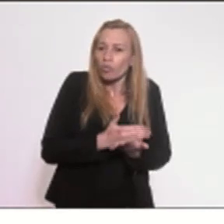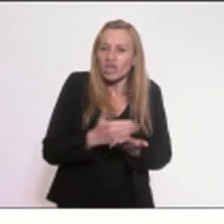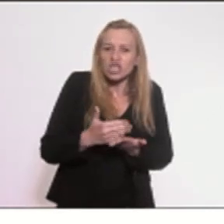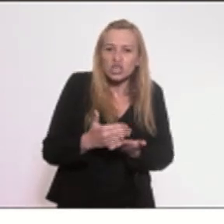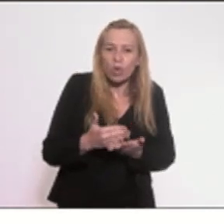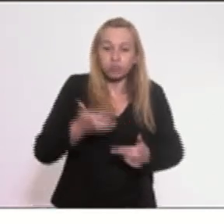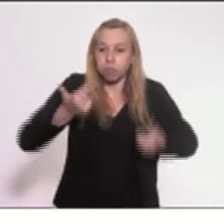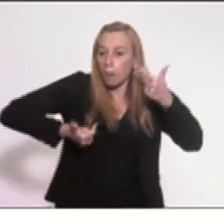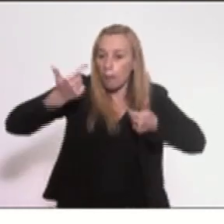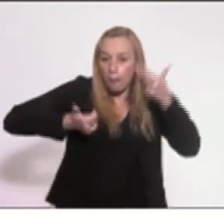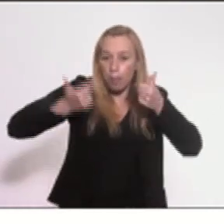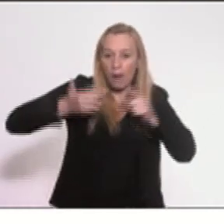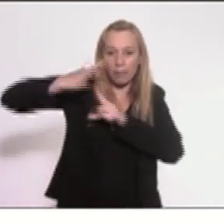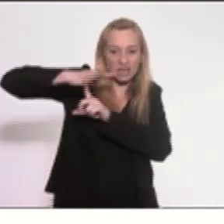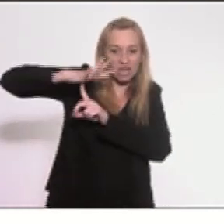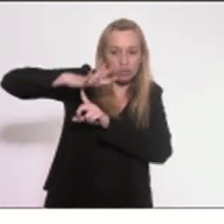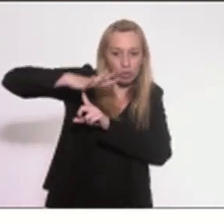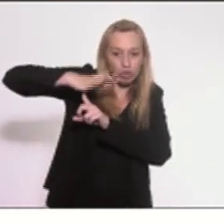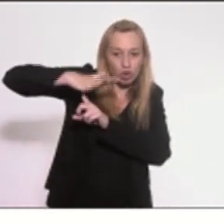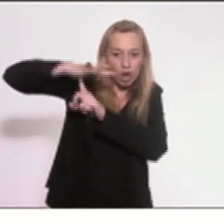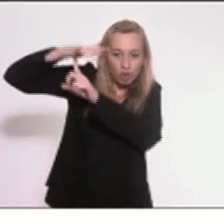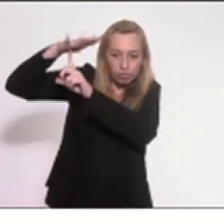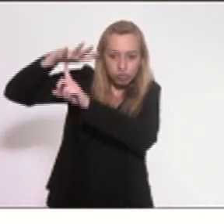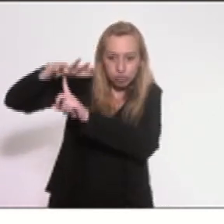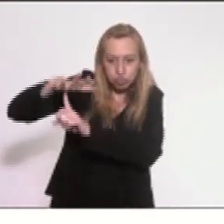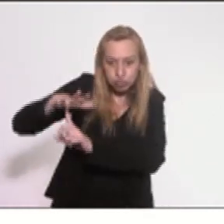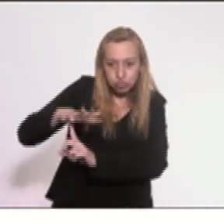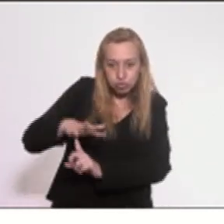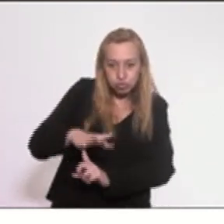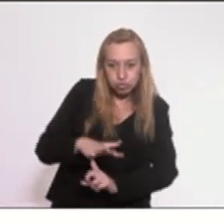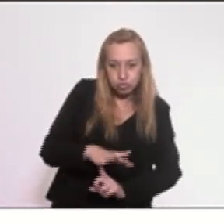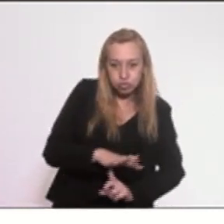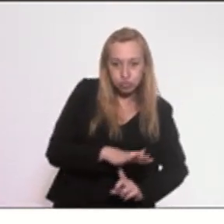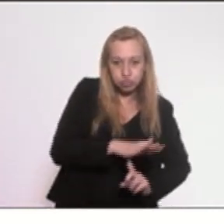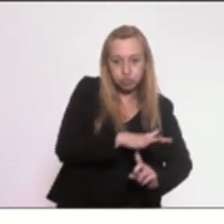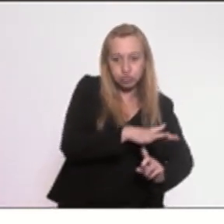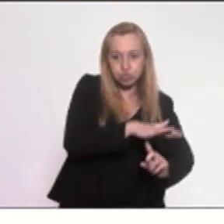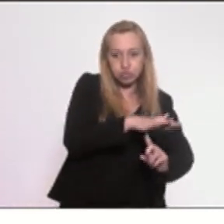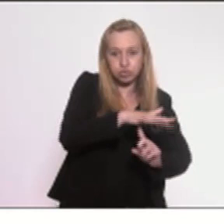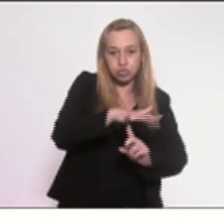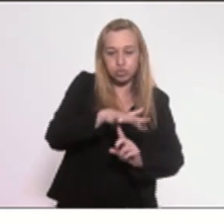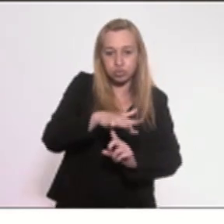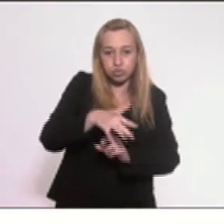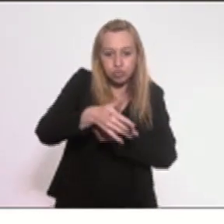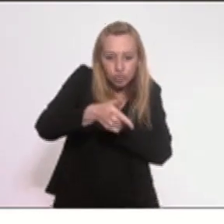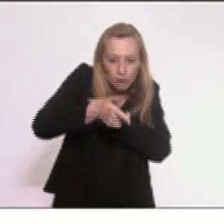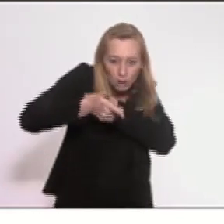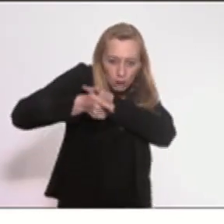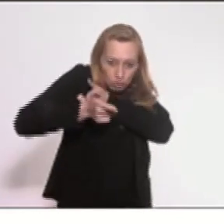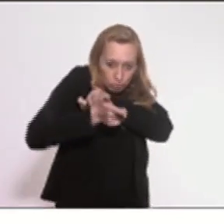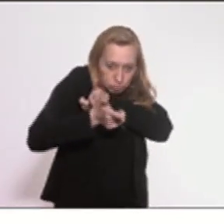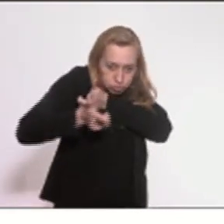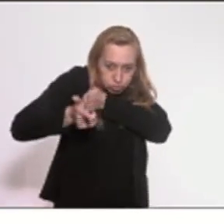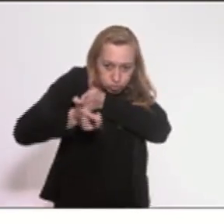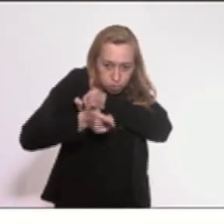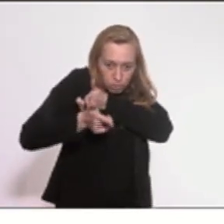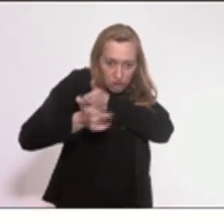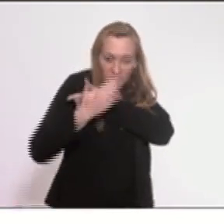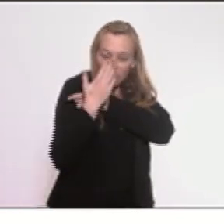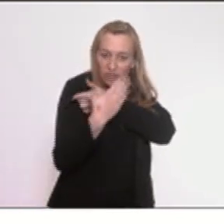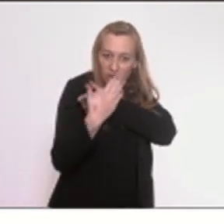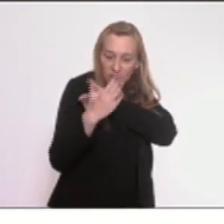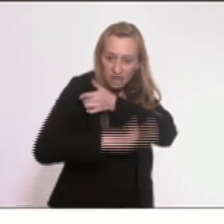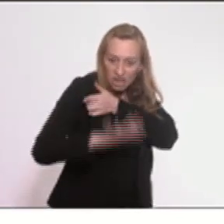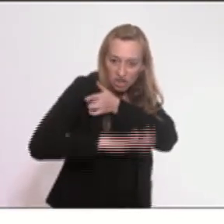nada, o helicóptero veio baixinho, aí depois veio o helicóptero apontando para as crianças, a gente